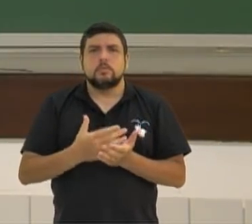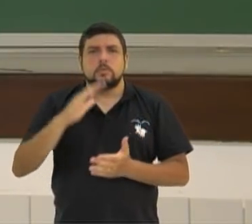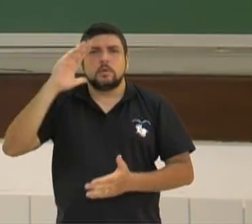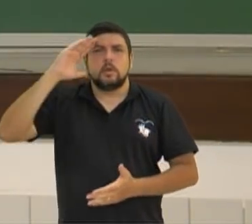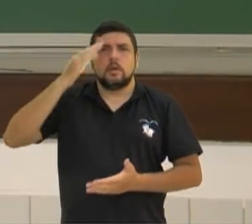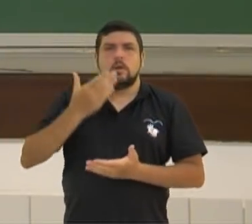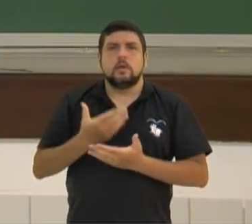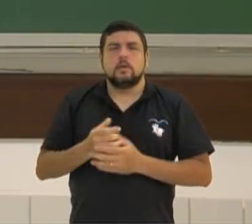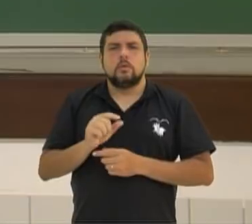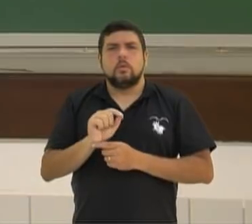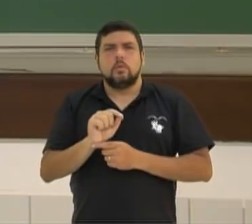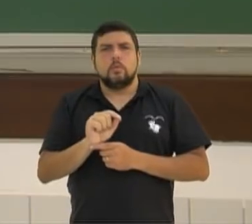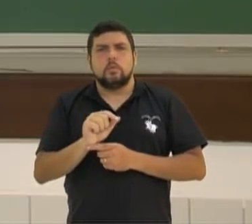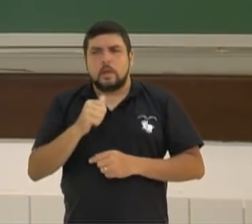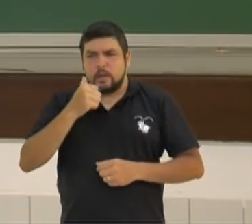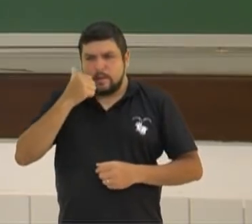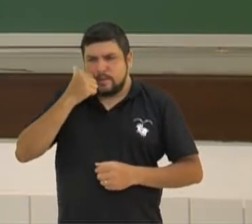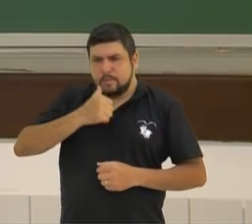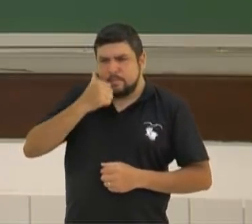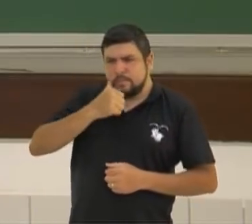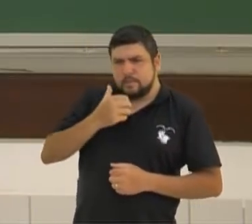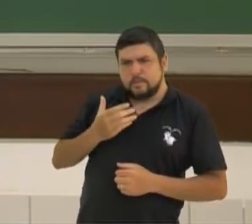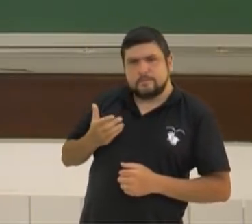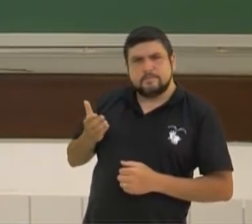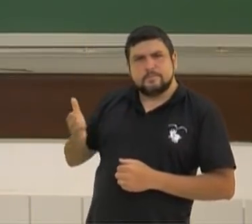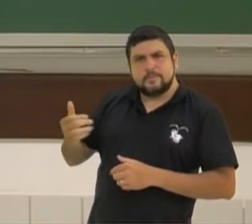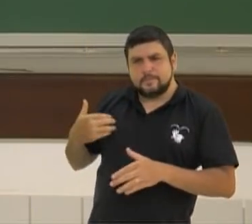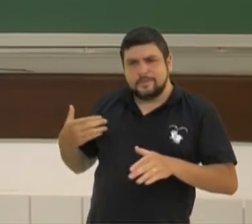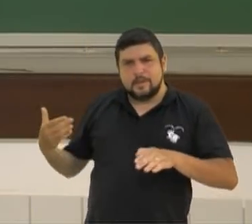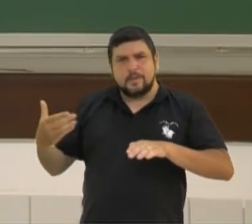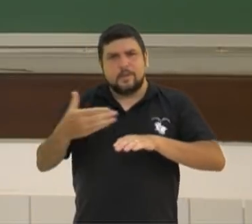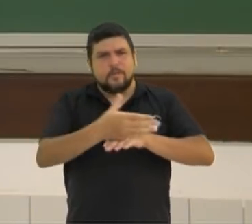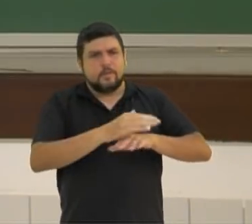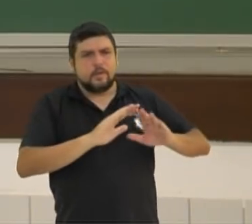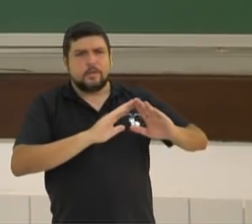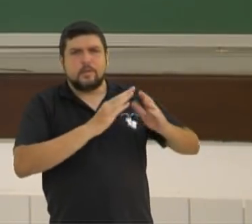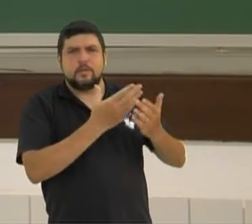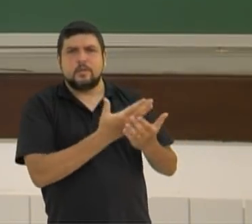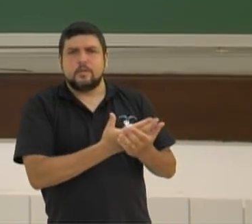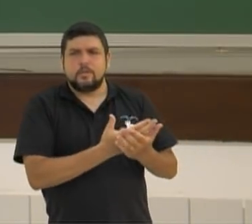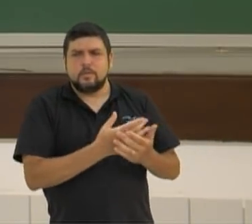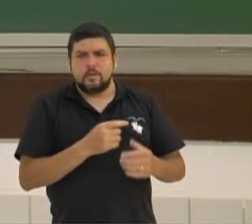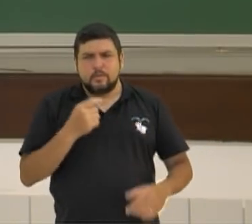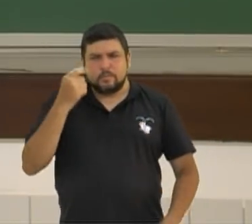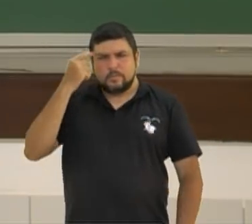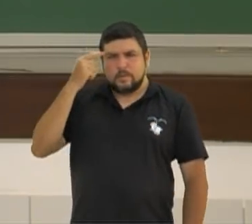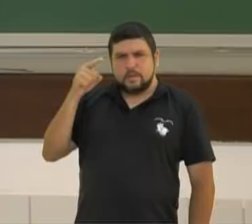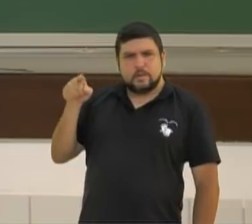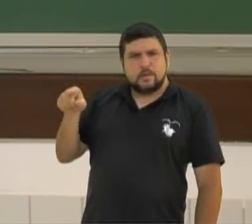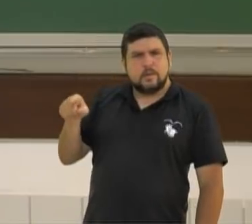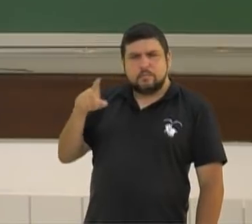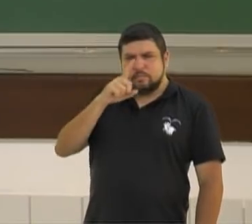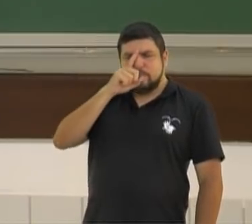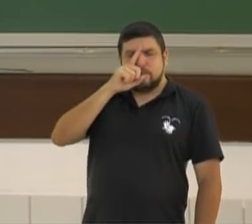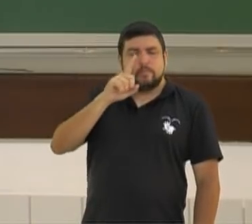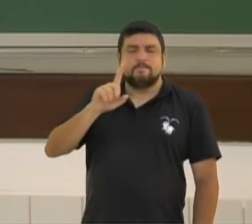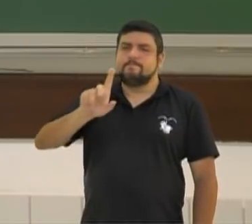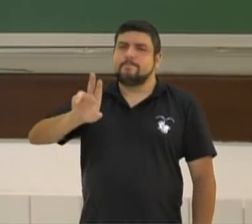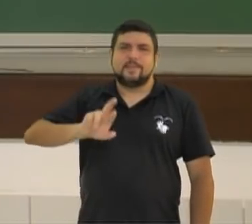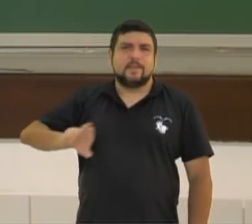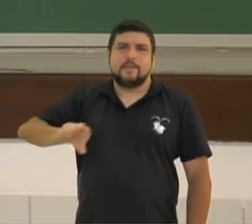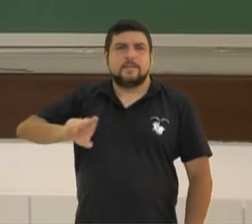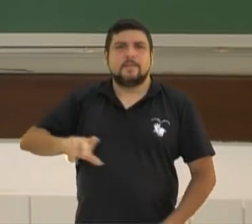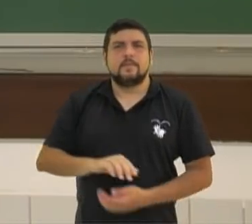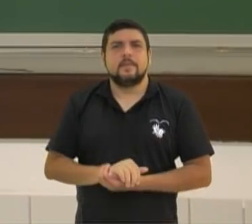educação. Sim, ela está falando que todos esses instrumentos podem sim mudar o mundo.